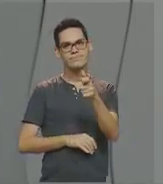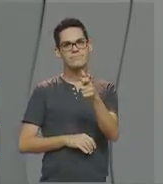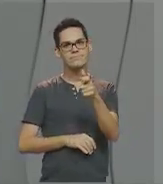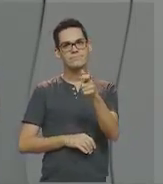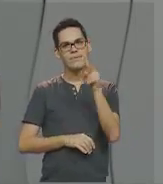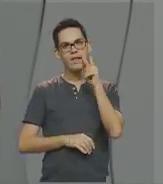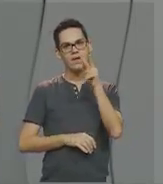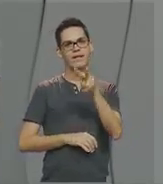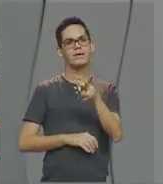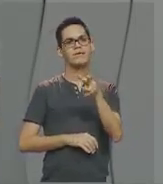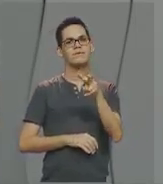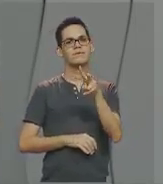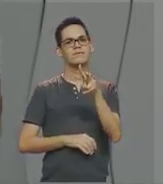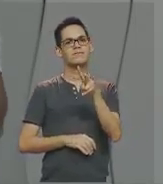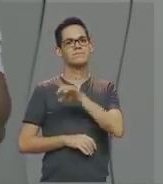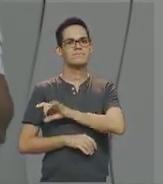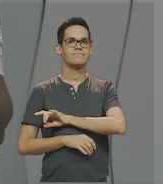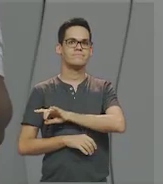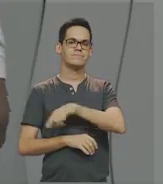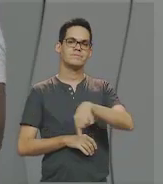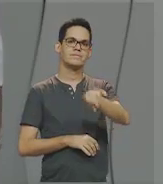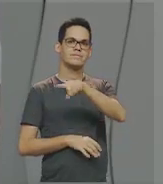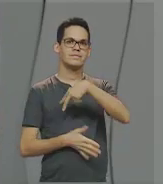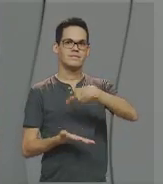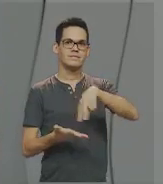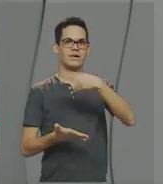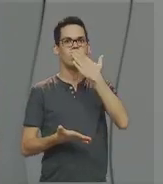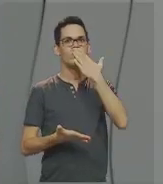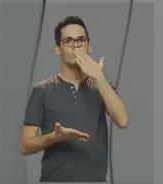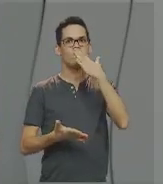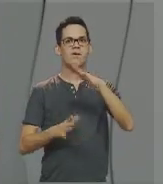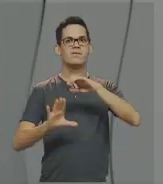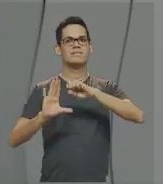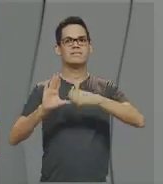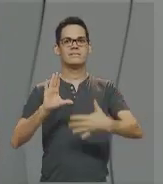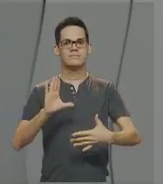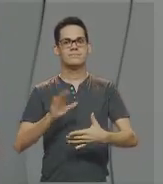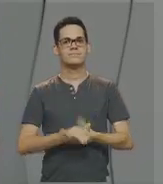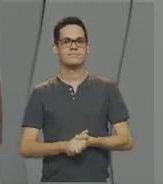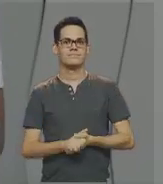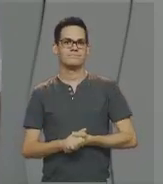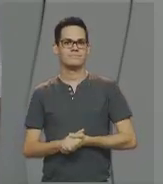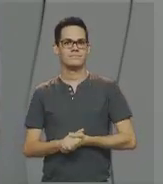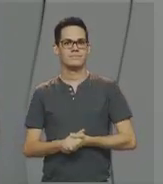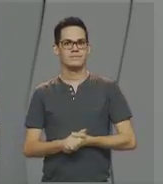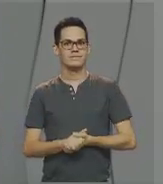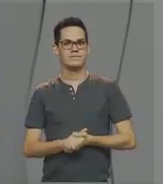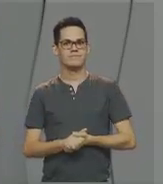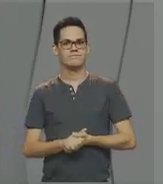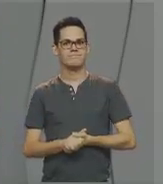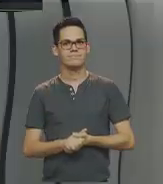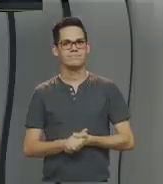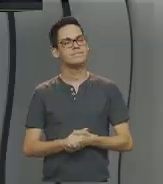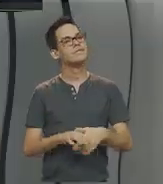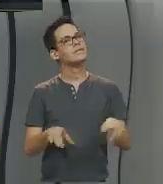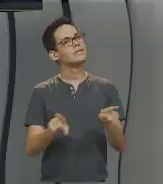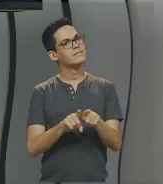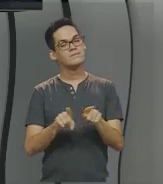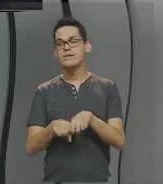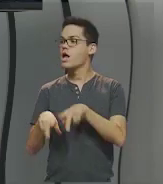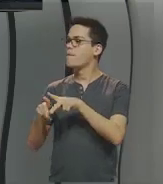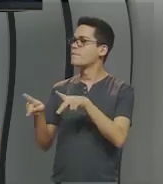olhar para cada dança e perceber que elementos é esses que constituem ela. Aí o professor